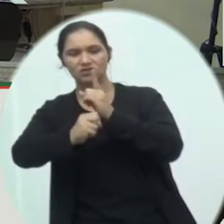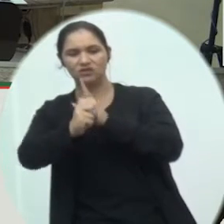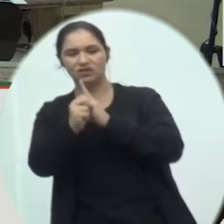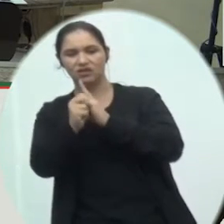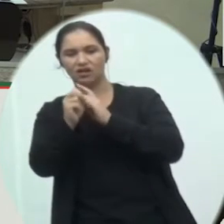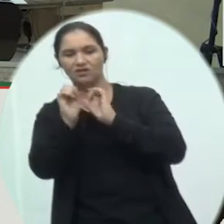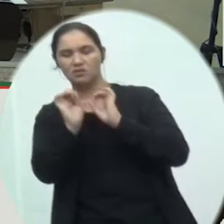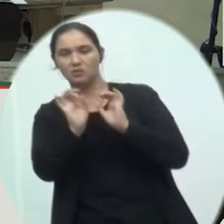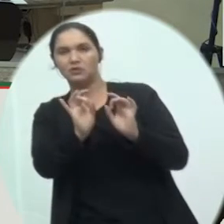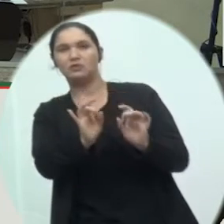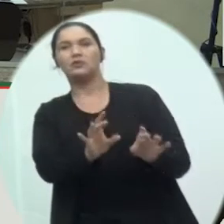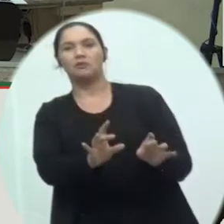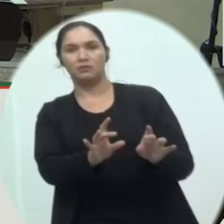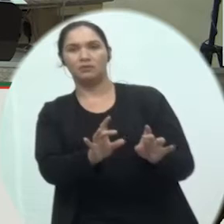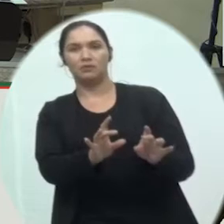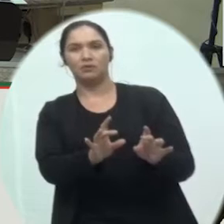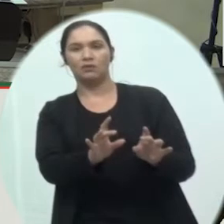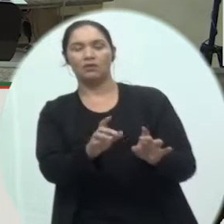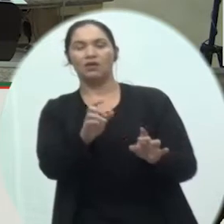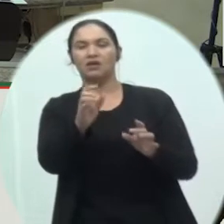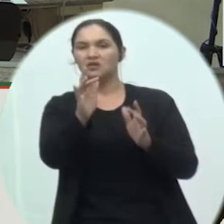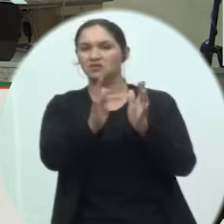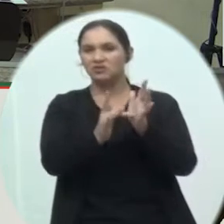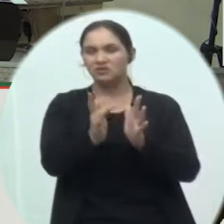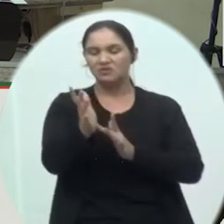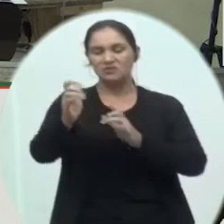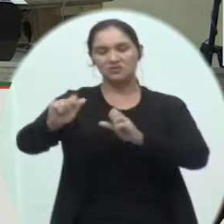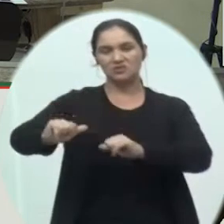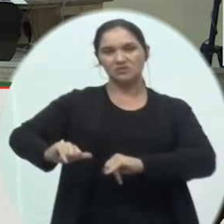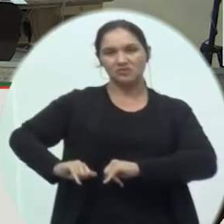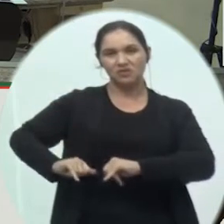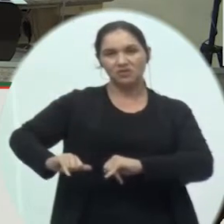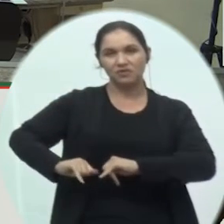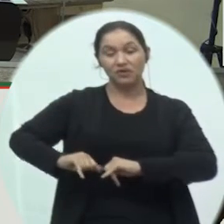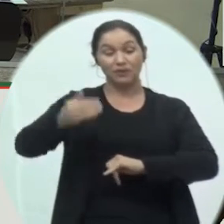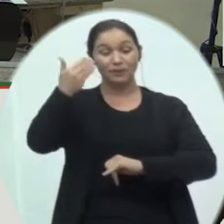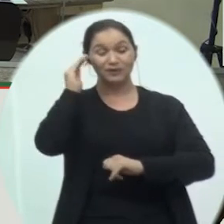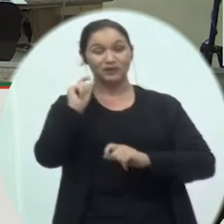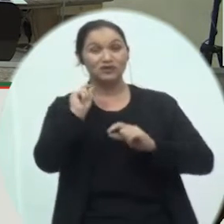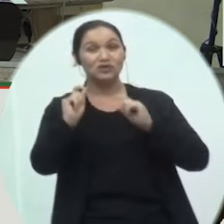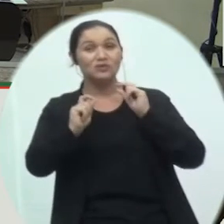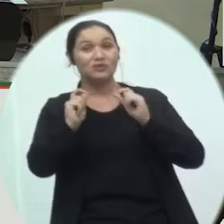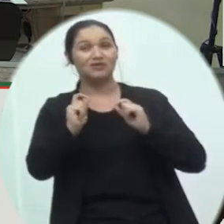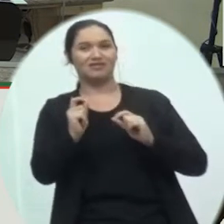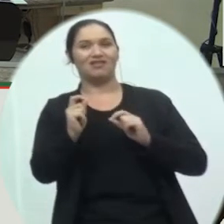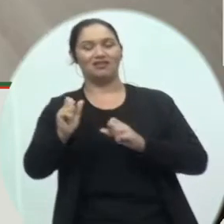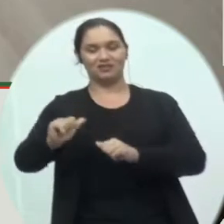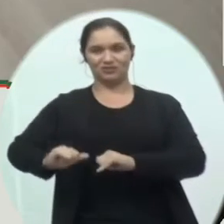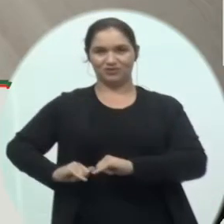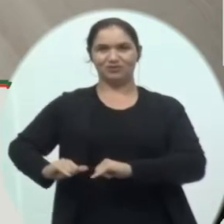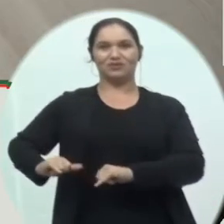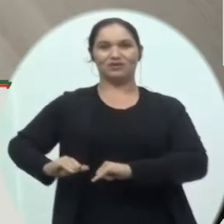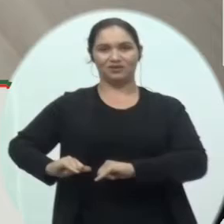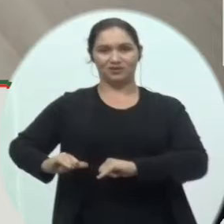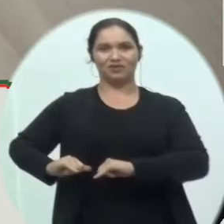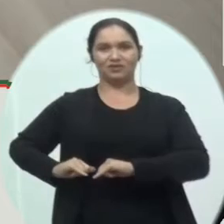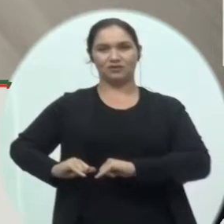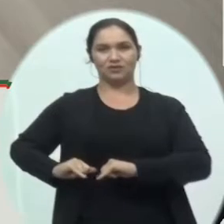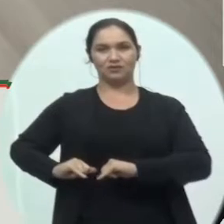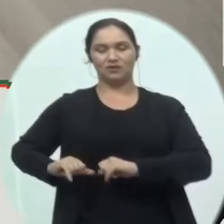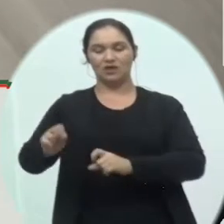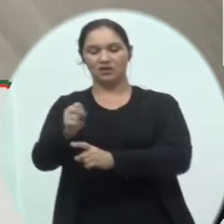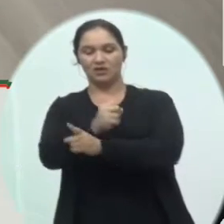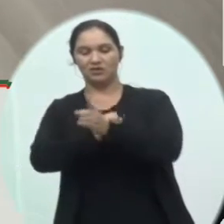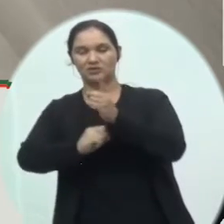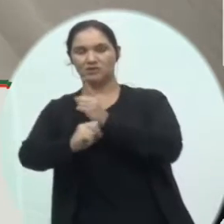entre os homens, homens de dores e que sabe o que é padecer. Como um que os homens esconderam o rosto, era